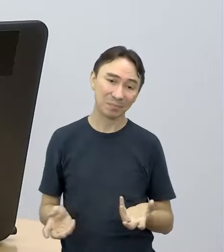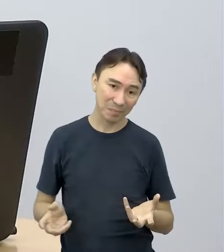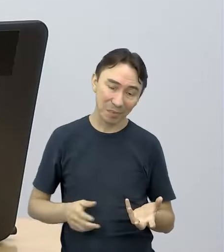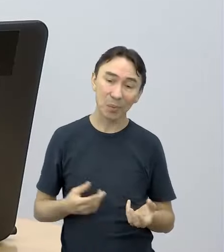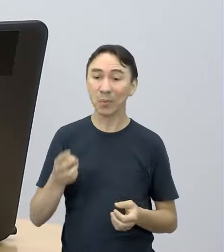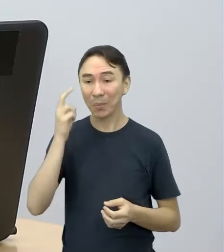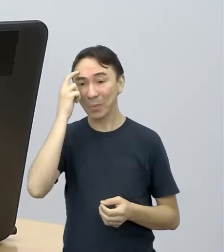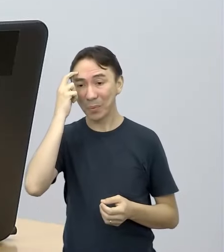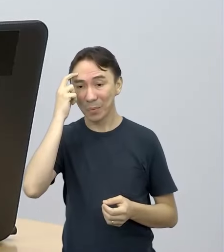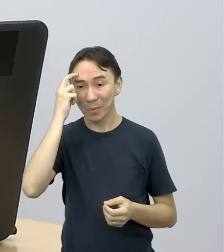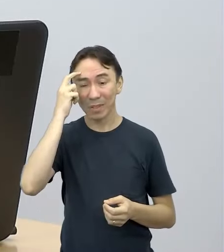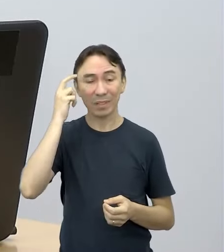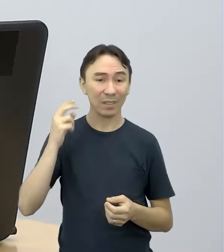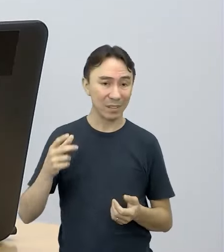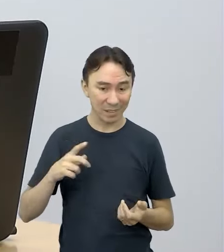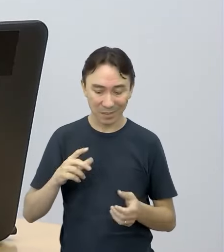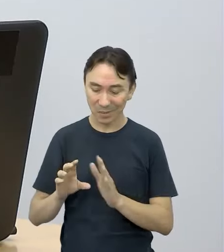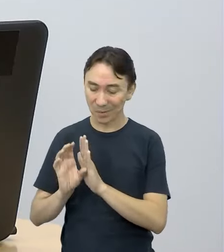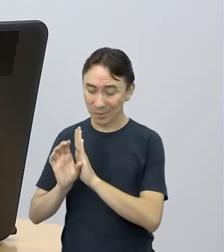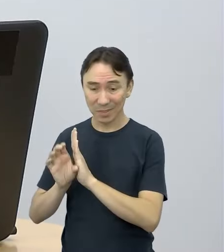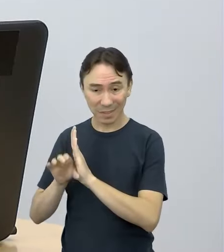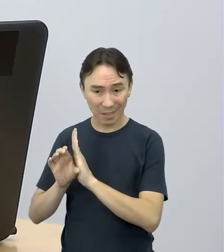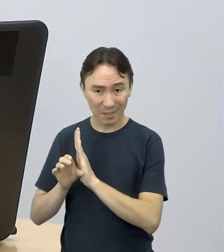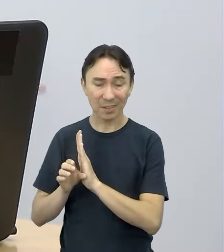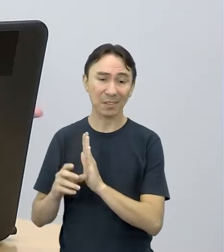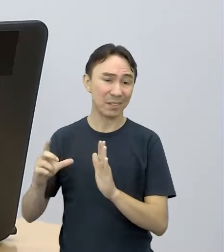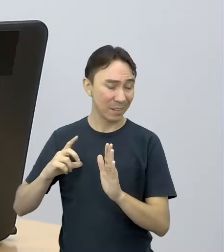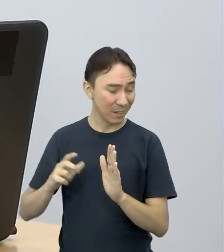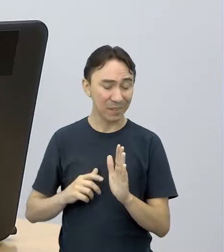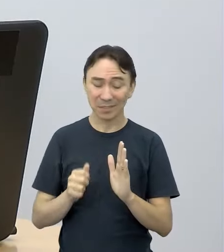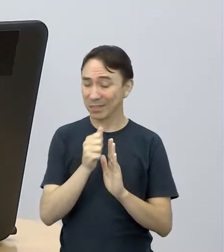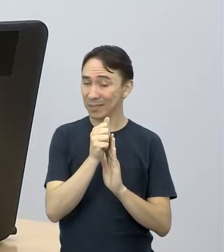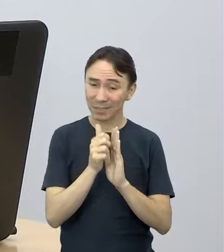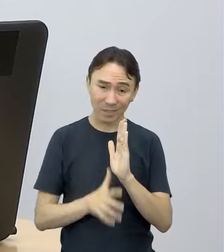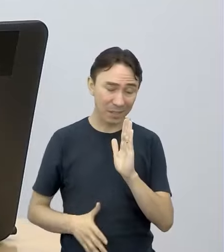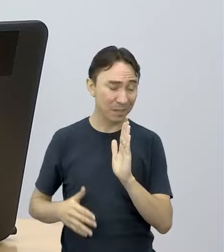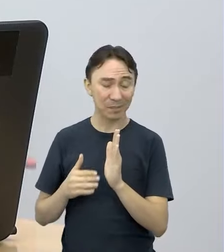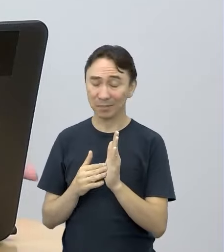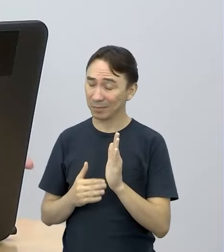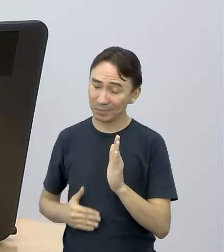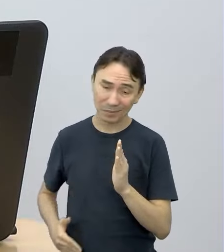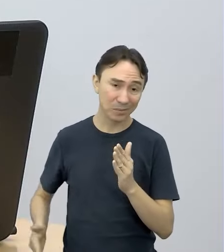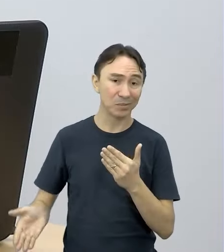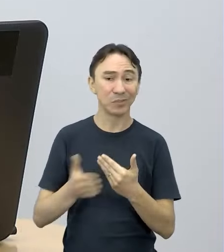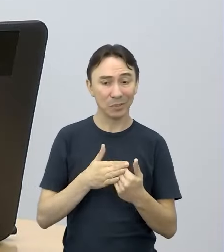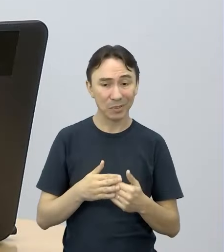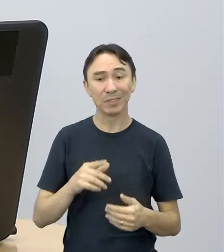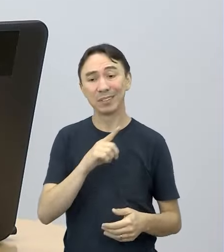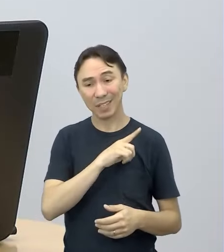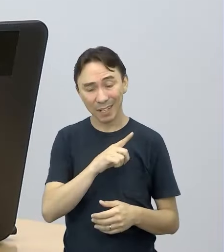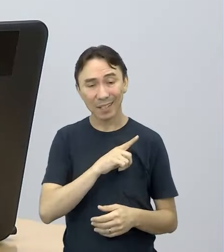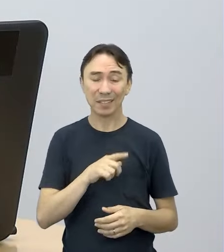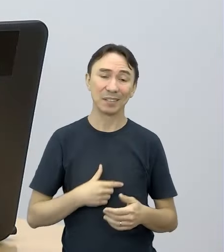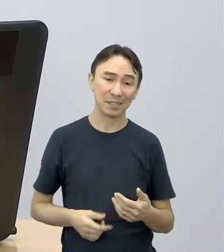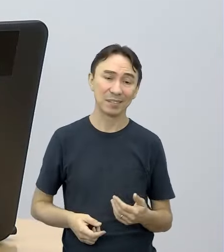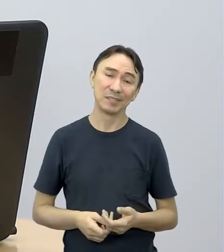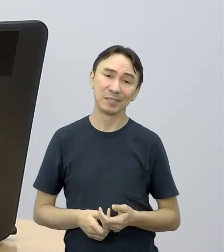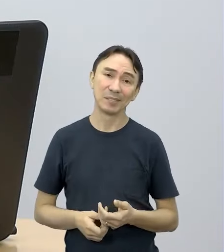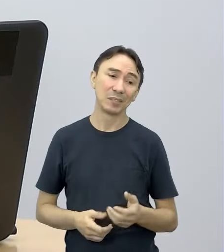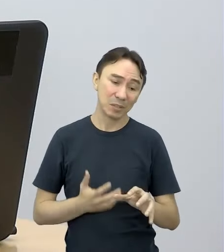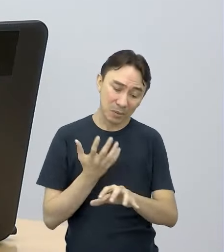por todos, né, por toda a atividade, né, da atividade como um todo. Então, a gente abre espaço para discutir com todos